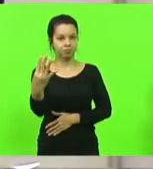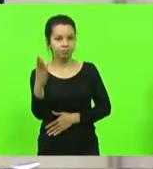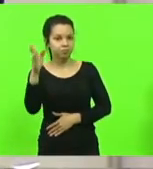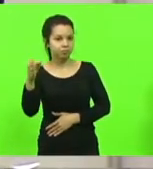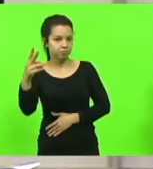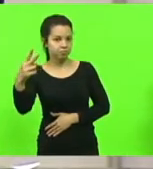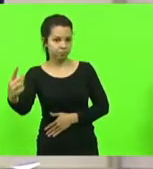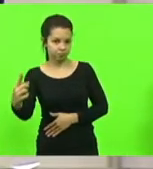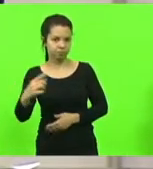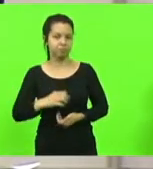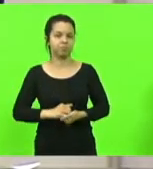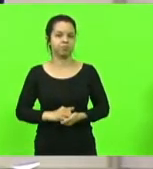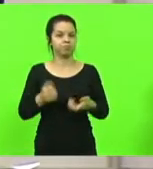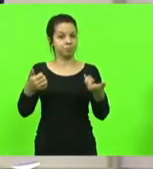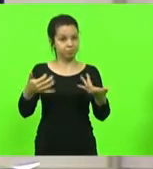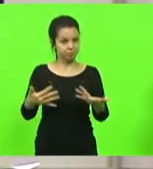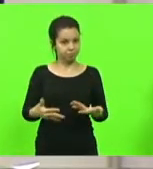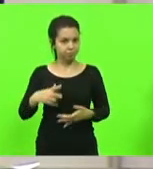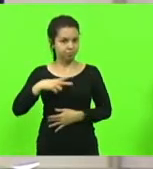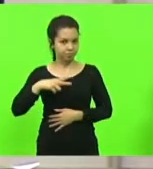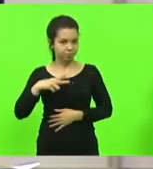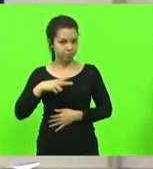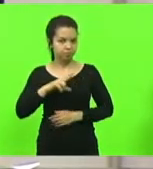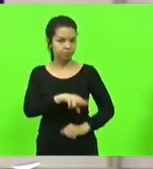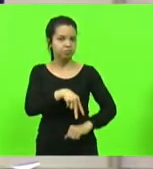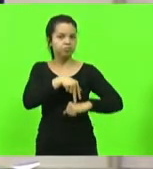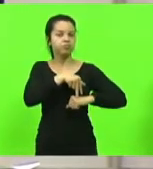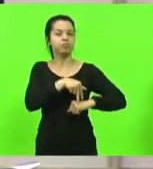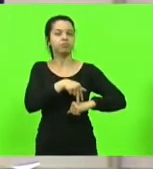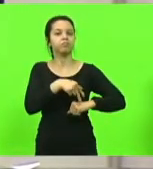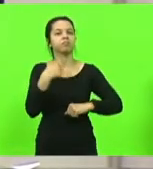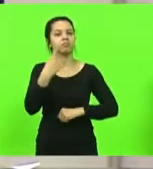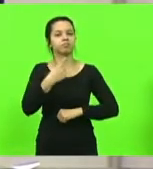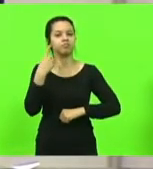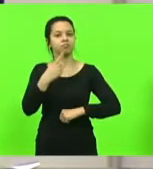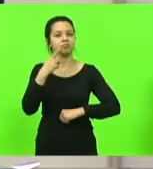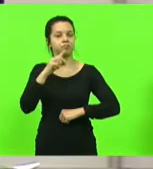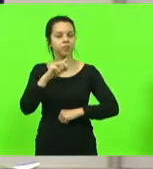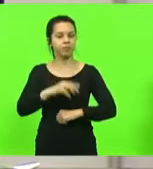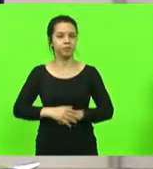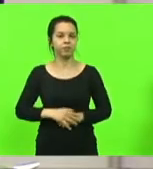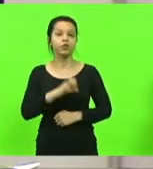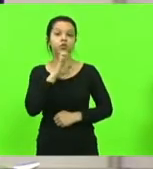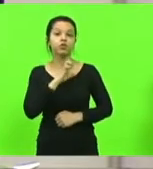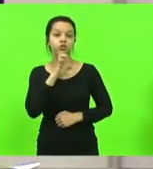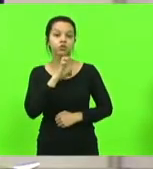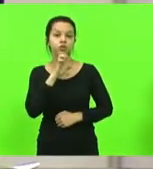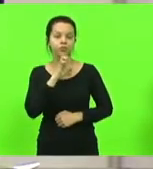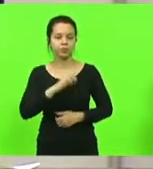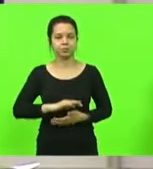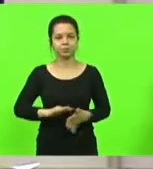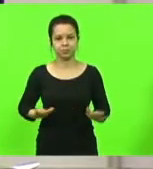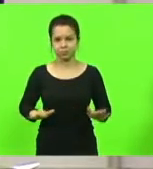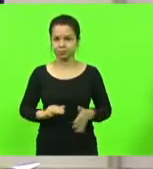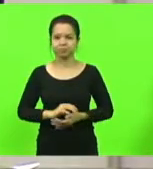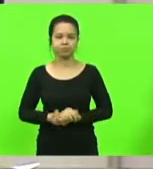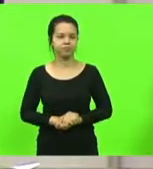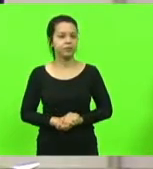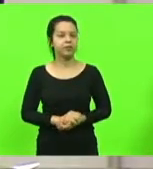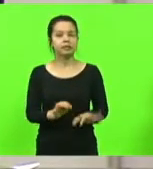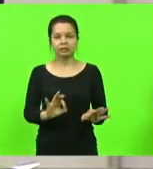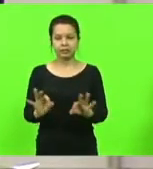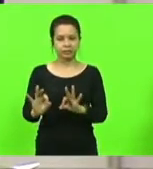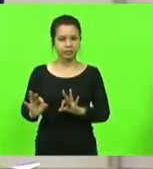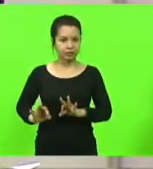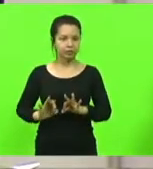2021. Explicações pessoais. Fez uso da palavra o senhor deputado Felipe Estevão. Nada mais havendo, o senhor presidente, antes